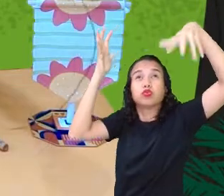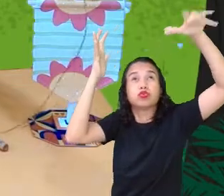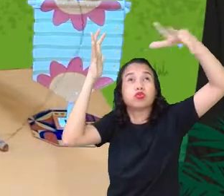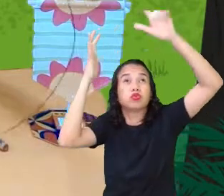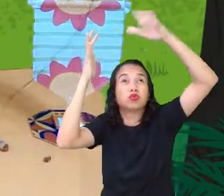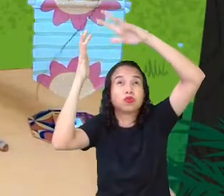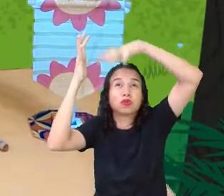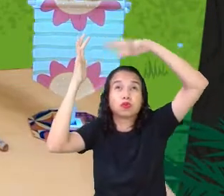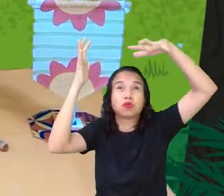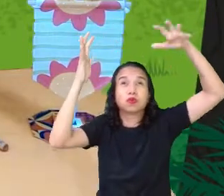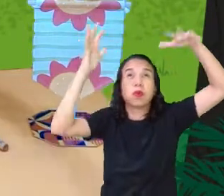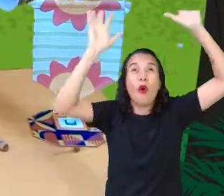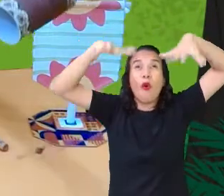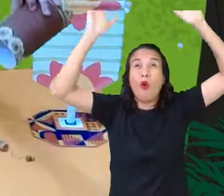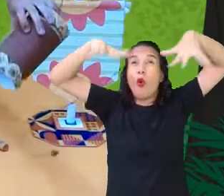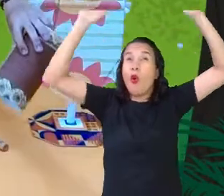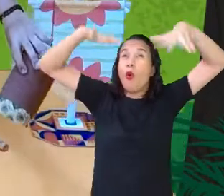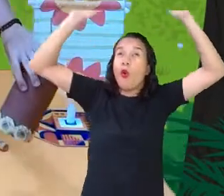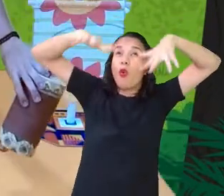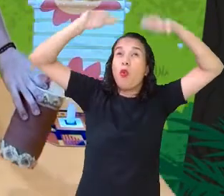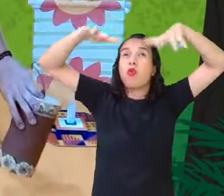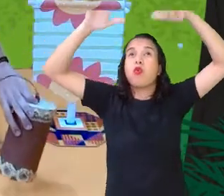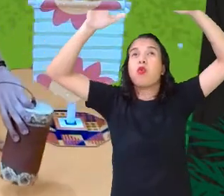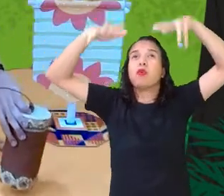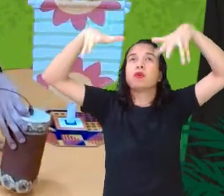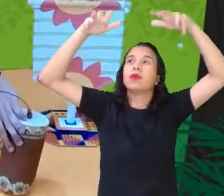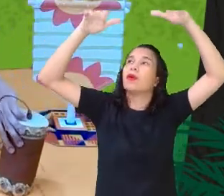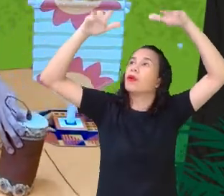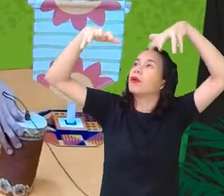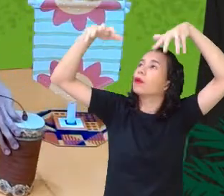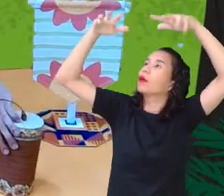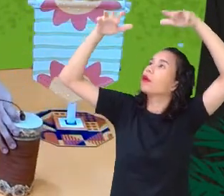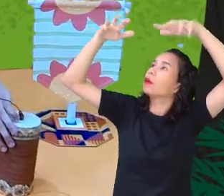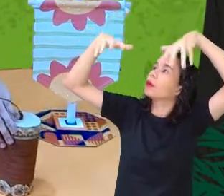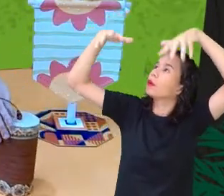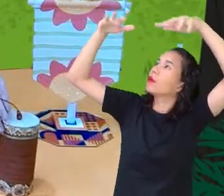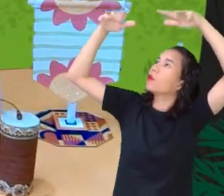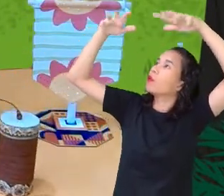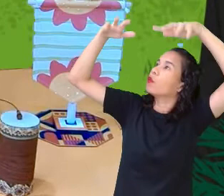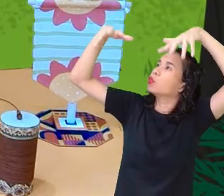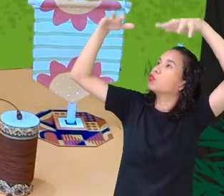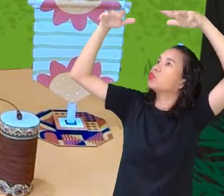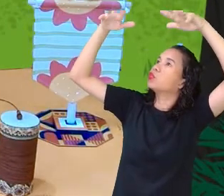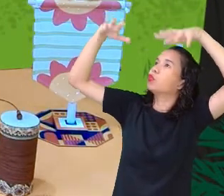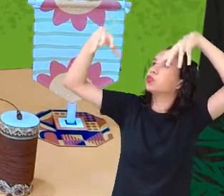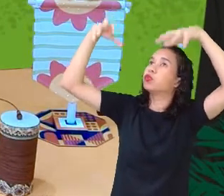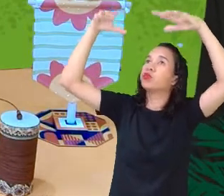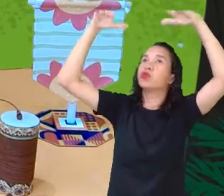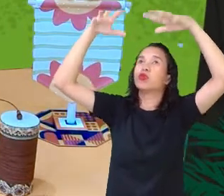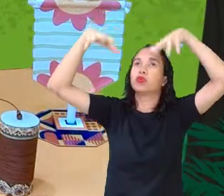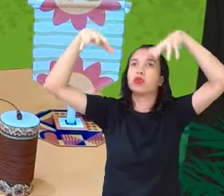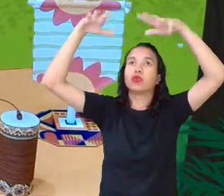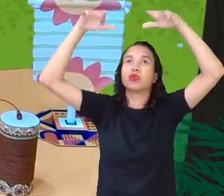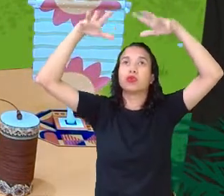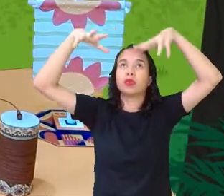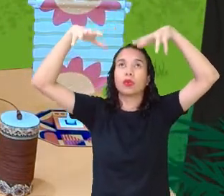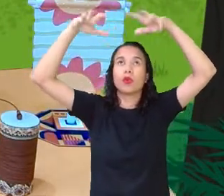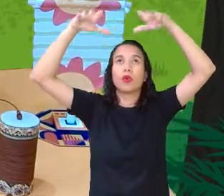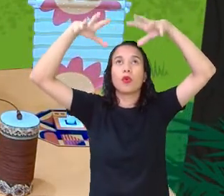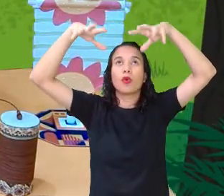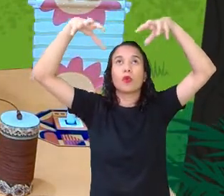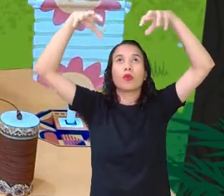A chuva começou forte, mas foi passando. Enquanto ela estava passando,